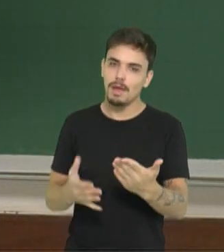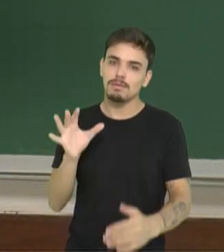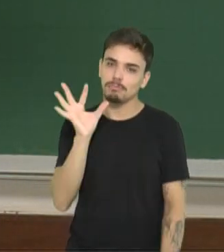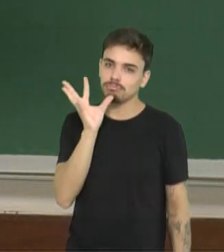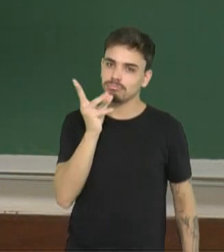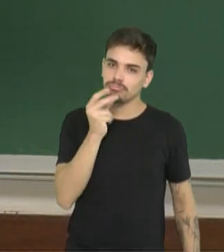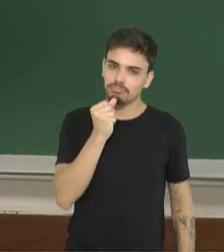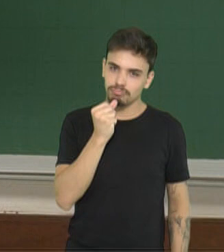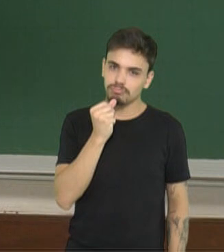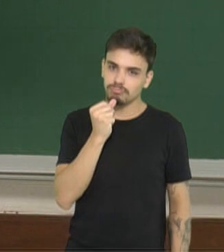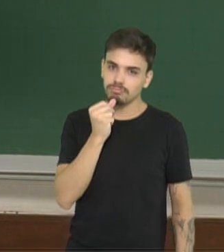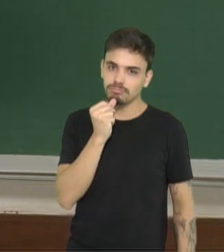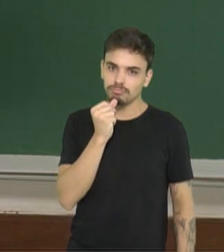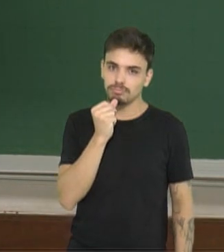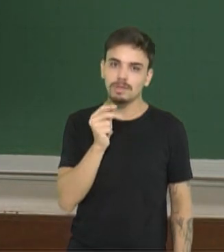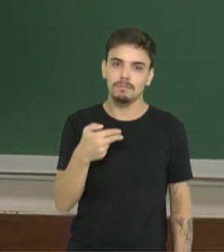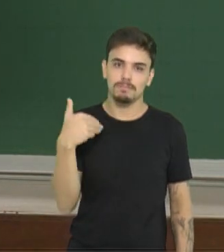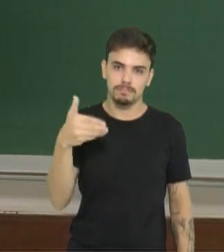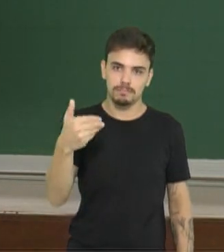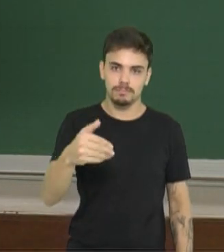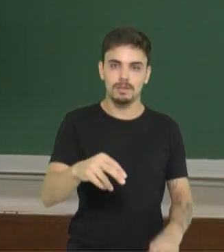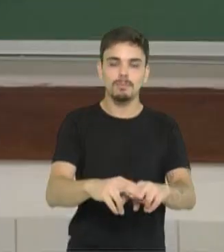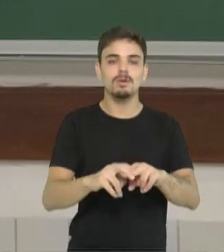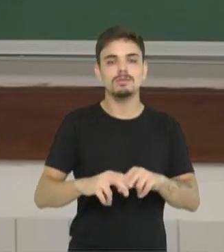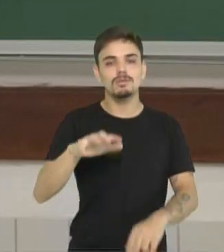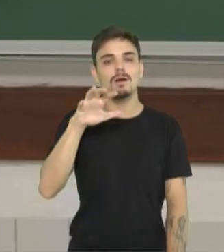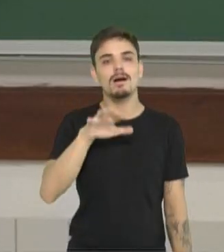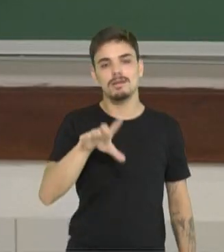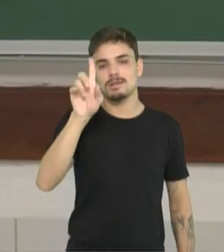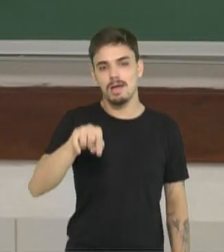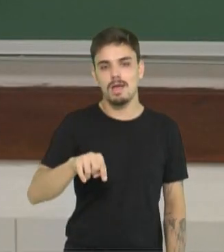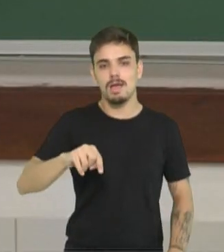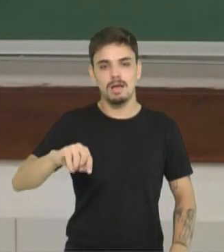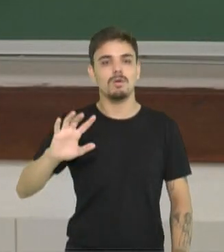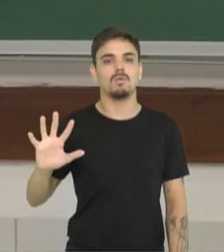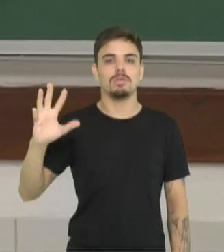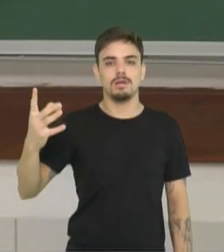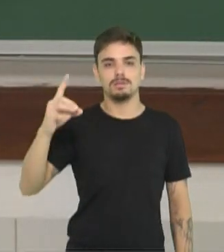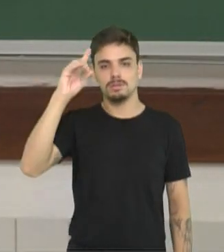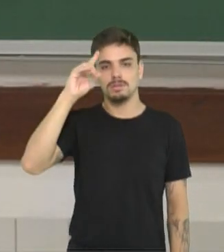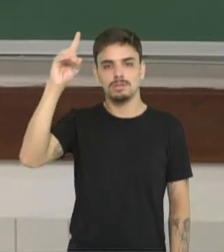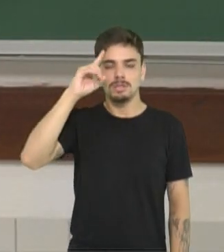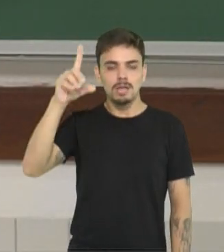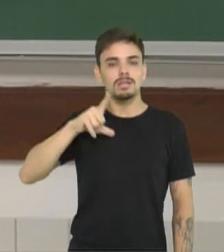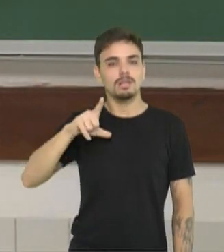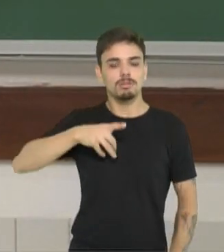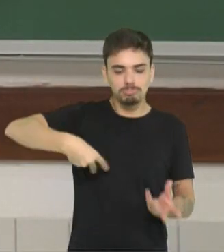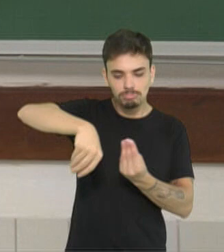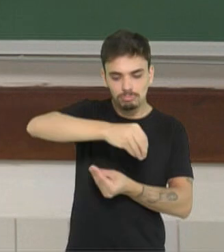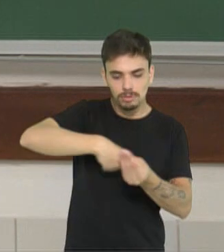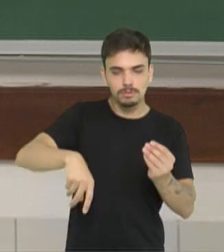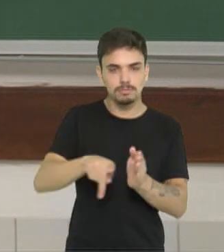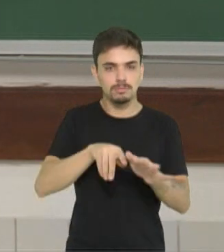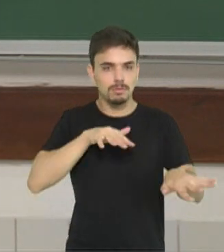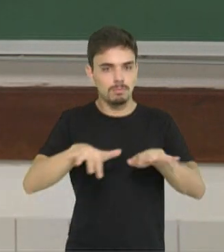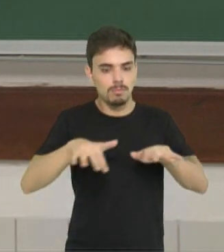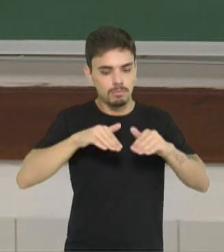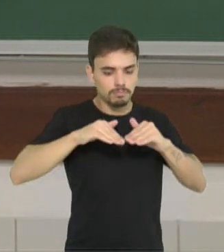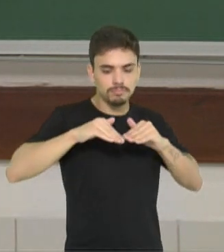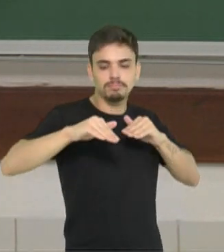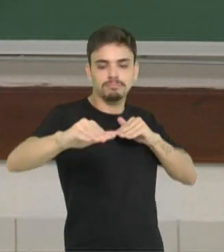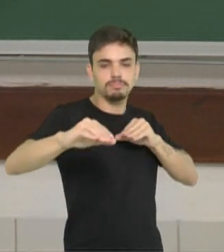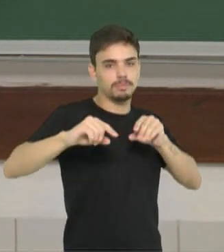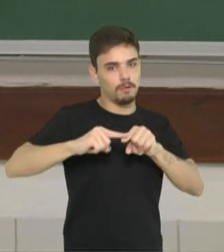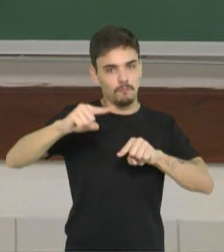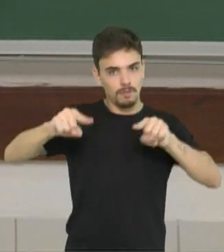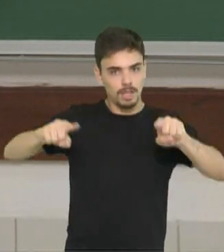perde velocidade, tá? Então, essas são algumas situações do dia a dia que envolvem o movimento uniformemente